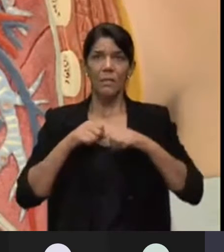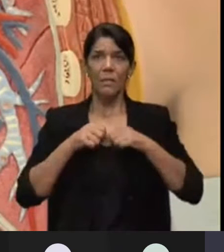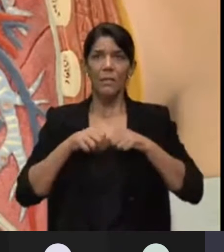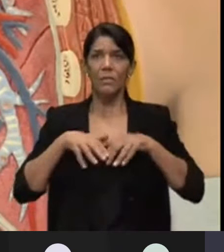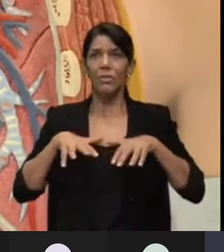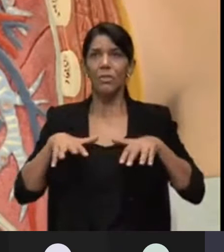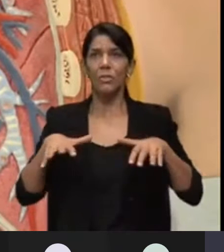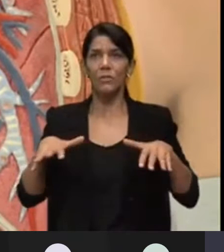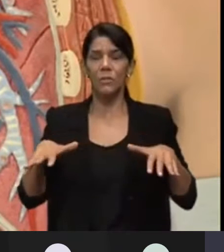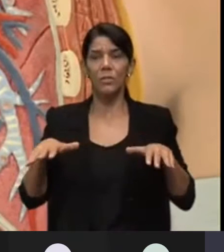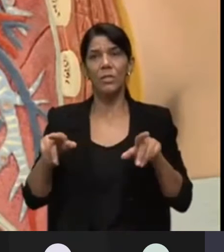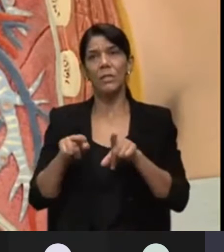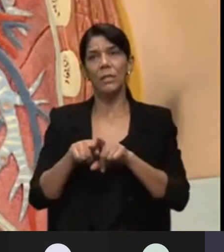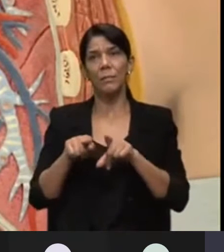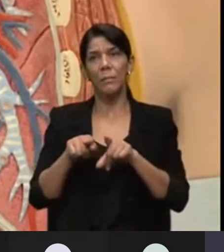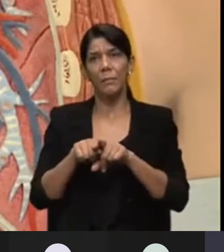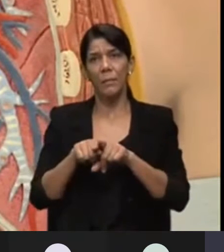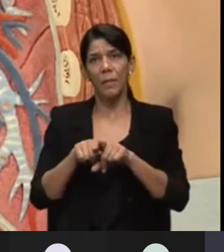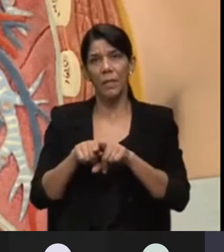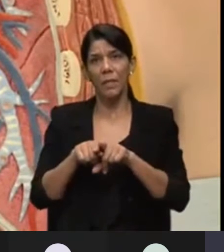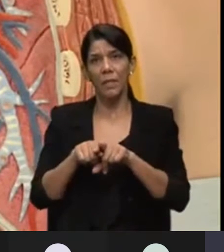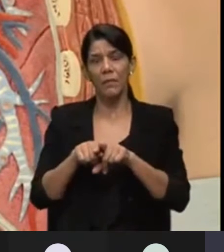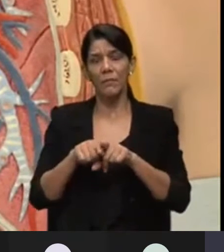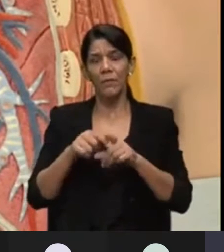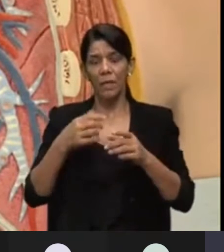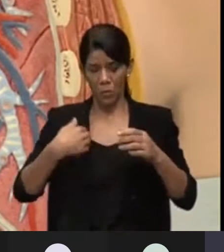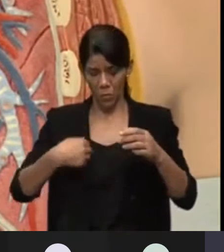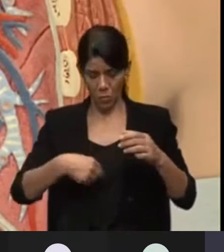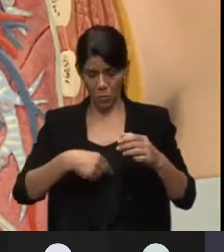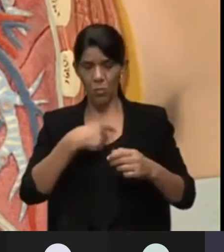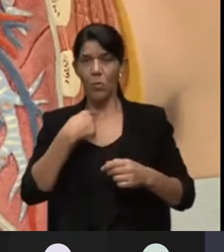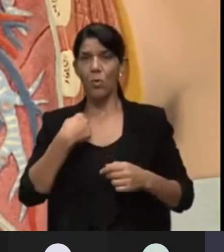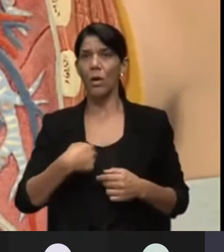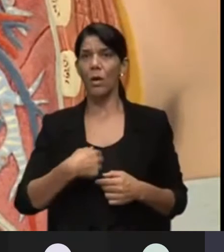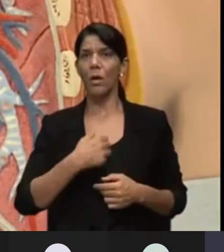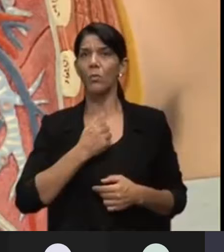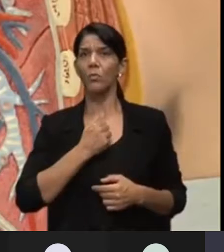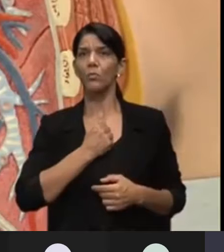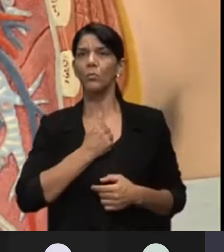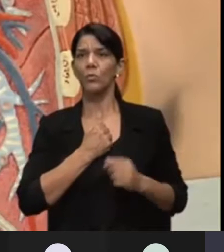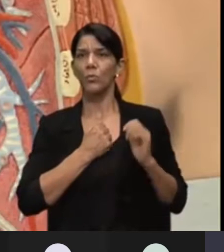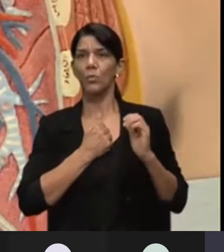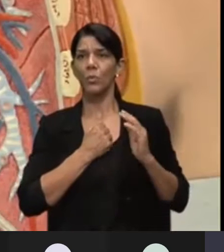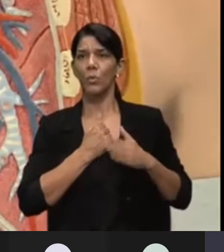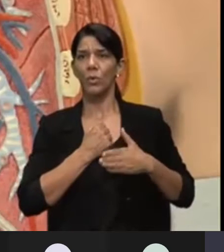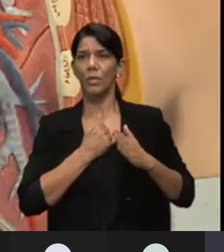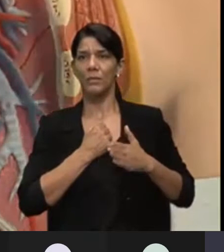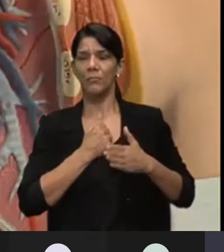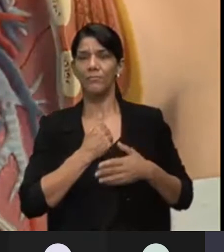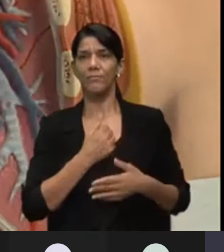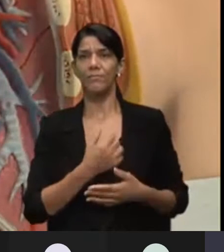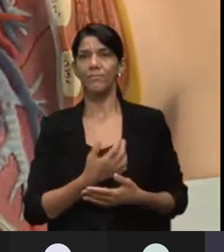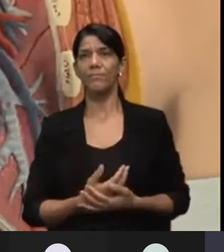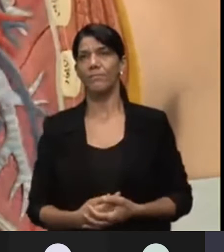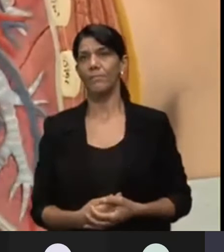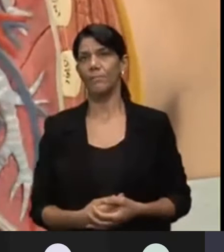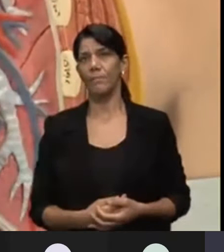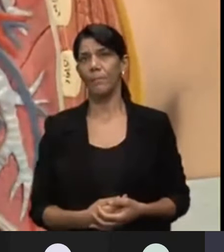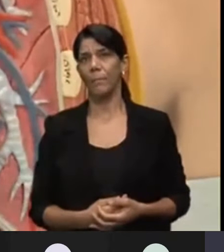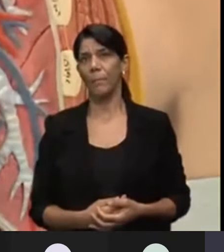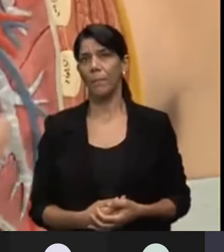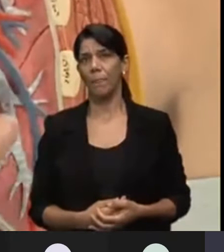subdivide, então essas subdivisões também vão acabar delimitando aí essa localização, essa região onde o